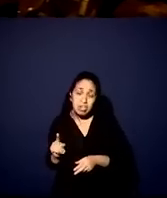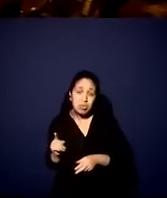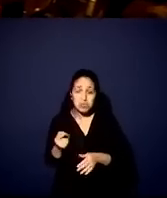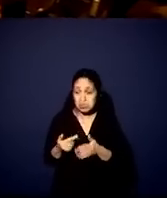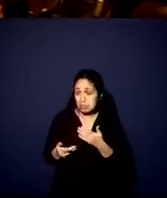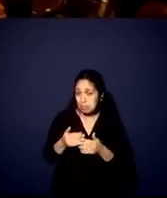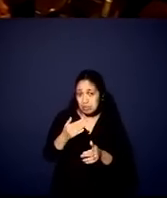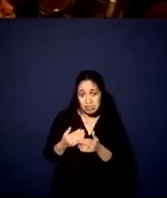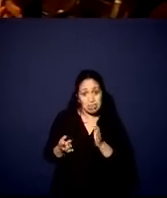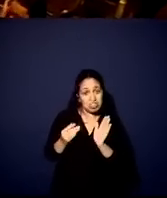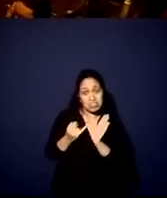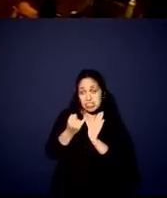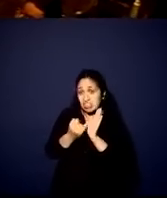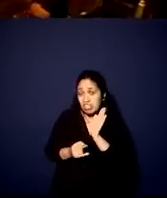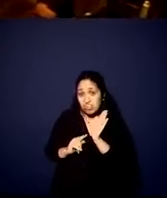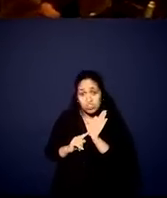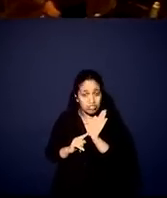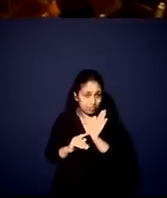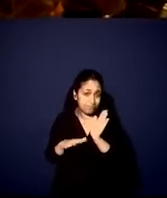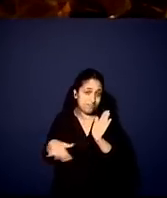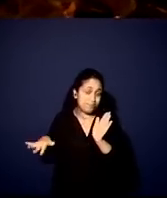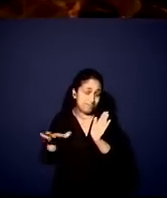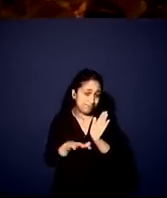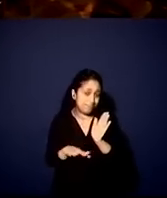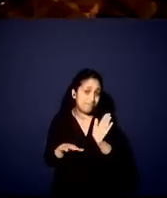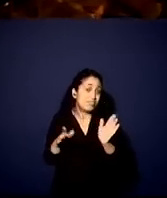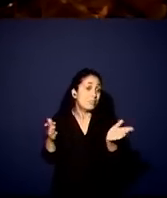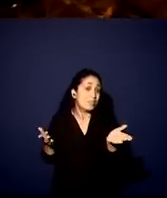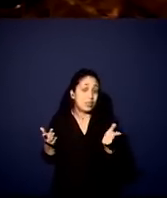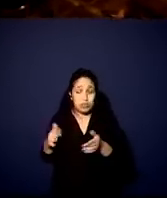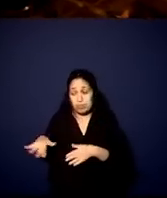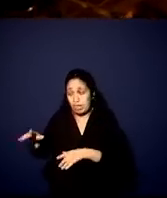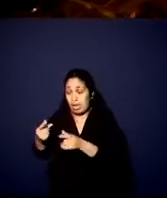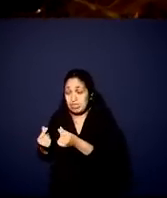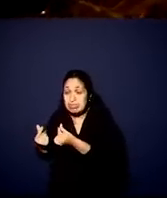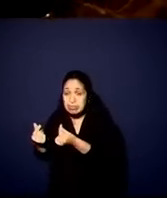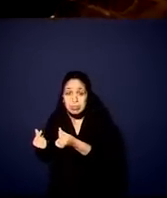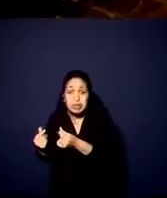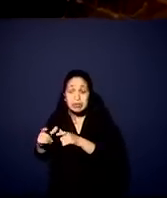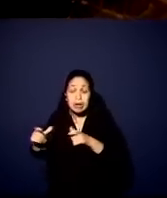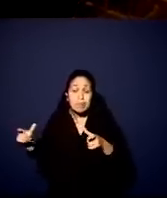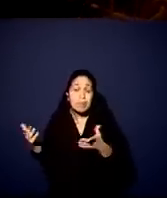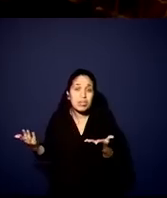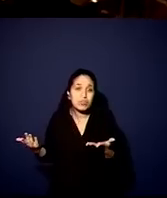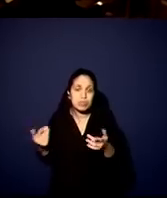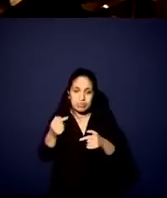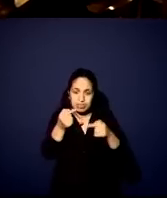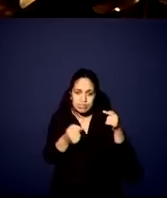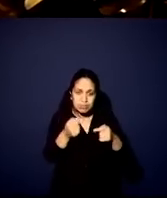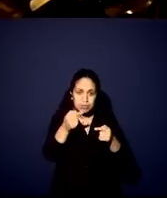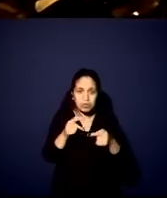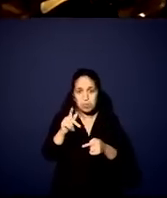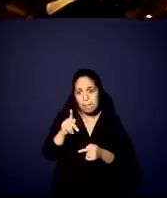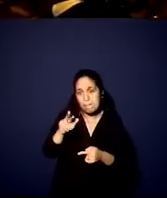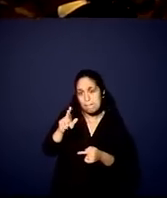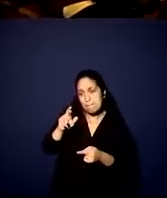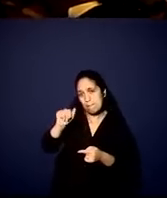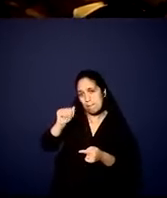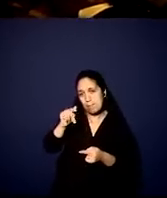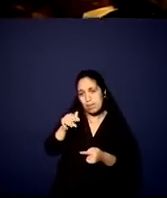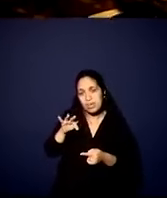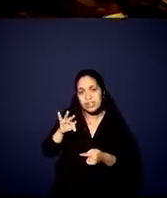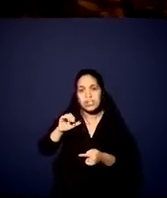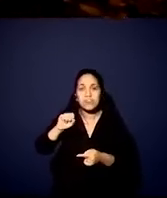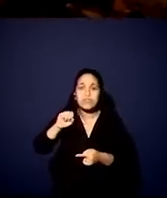das taxas de mercado e não sabe o tamanho do mercado de capitais que essa política para fiscal vai ocupar tudo